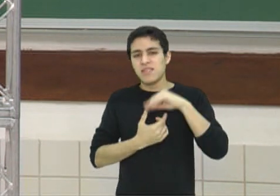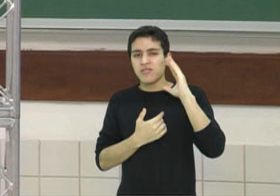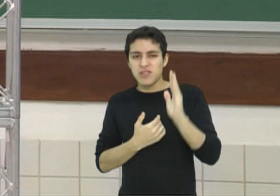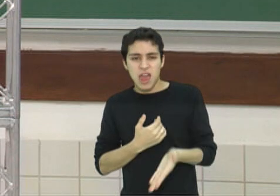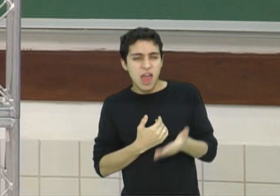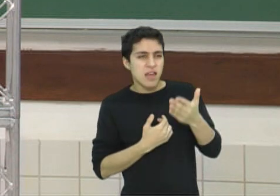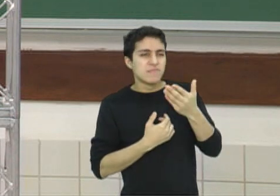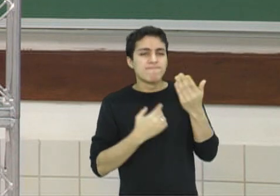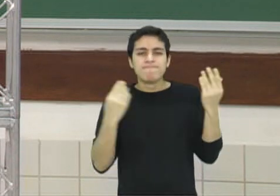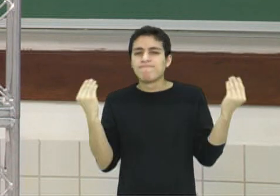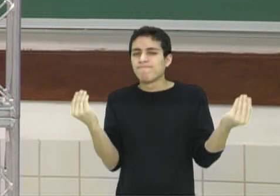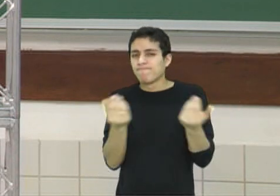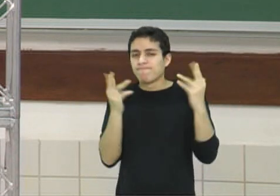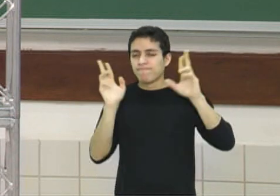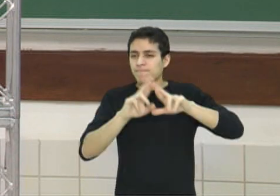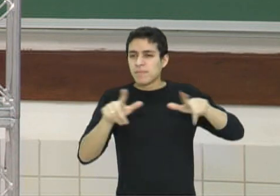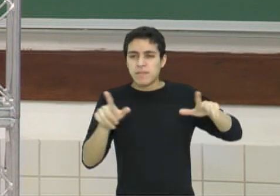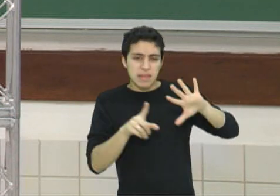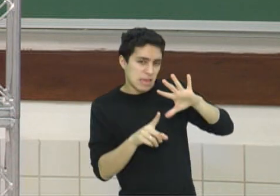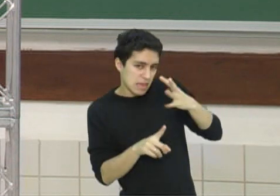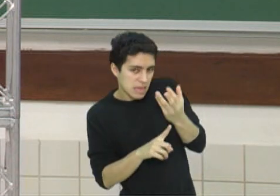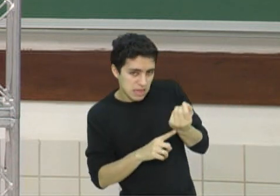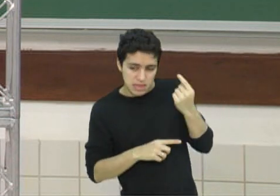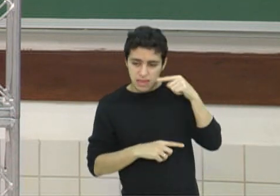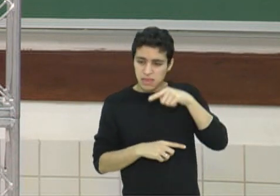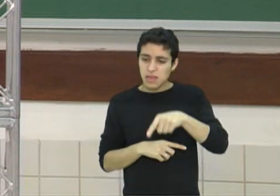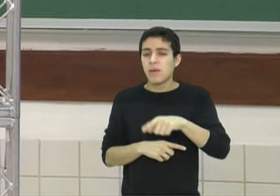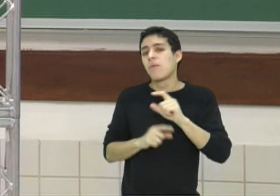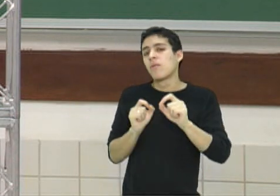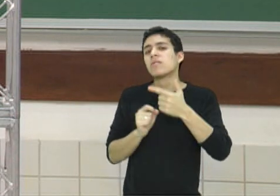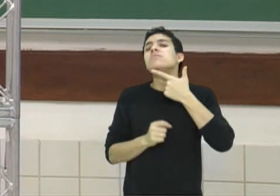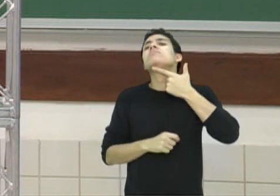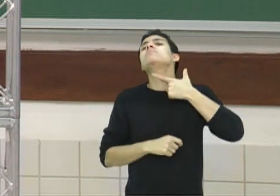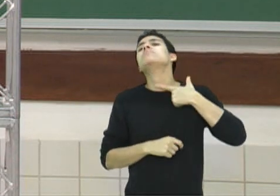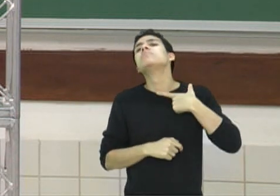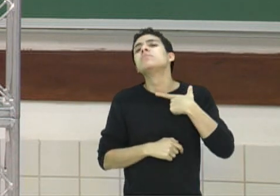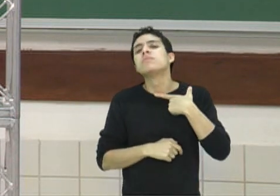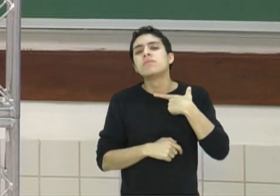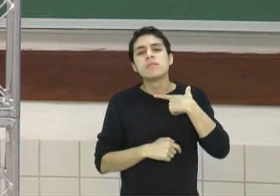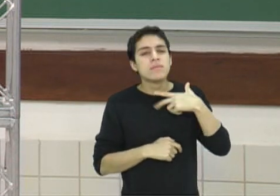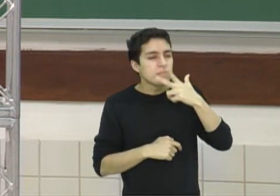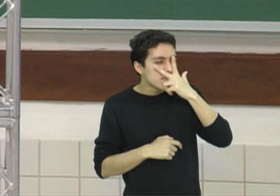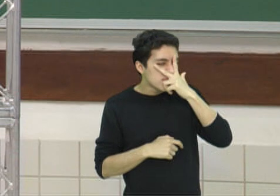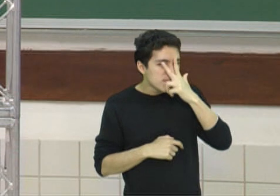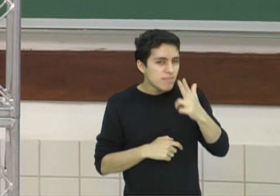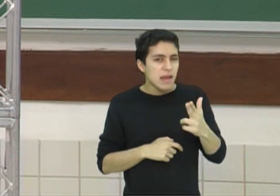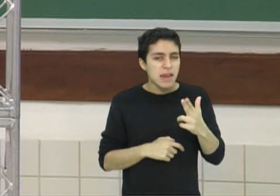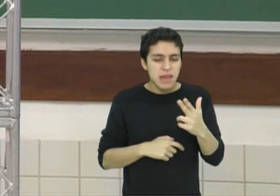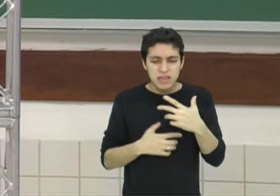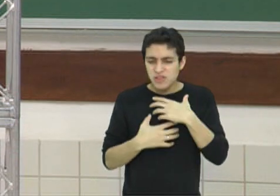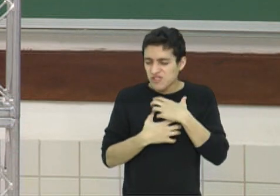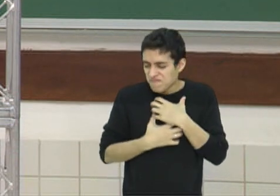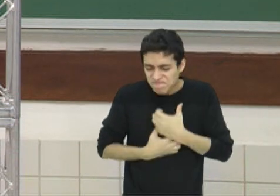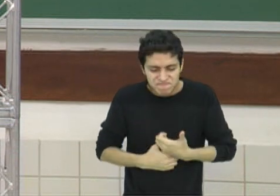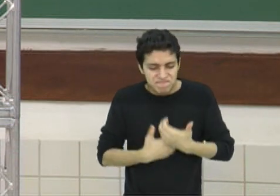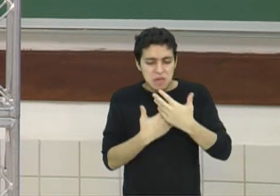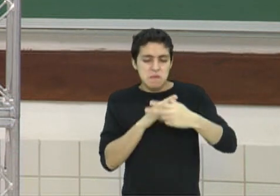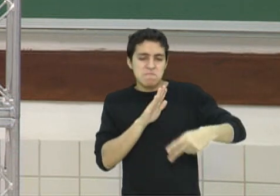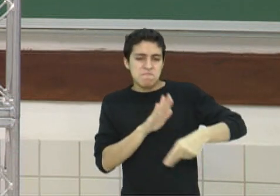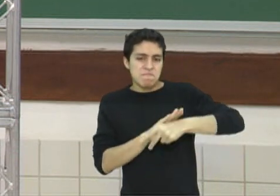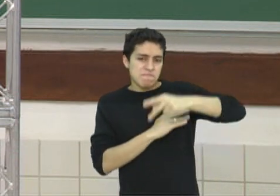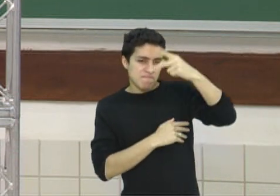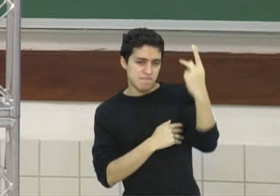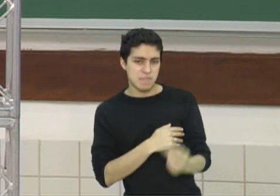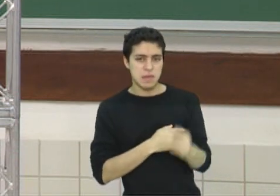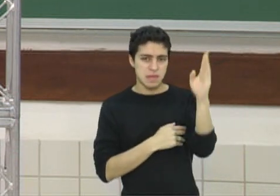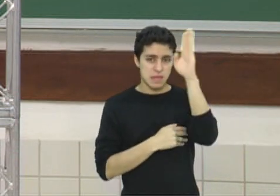visão exatamente de trazer uma arte diferente. E ela já tinha essa vontade de trazer uma linguagem puramente brasileira. E ela